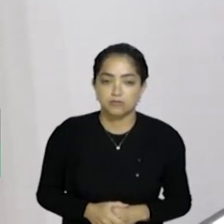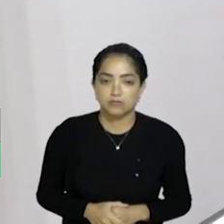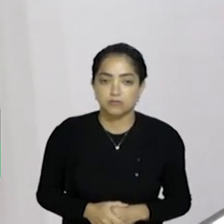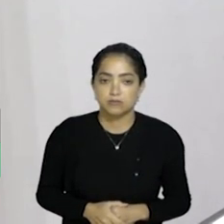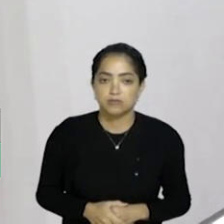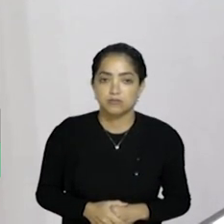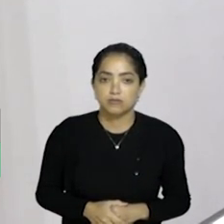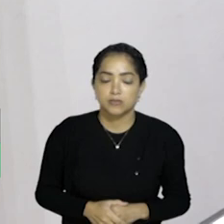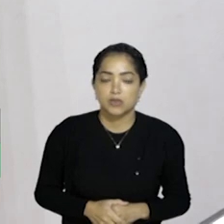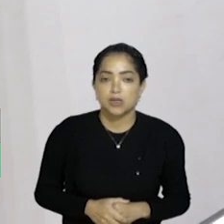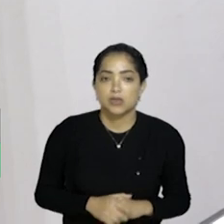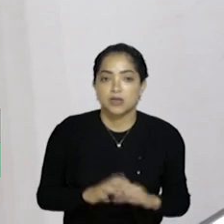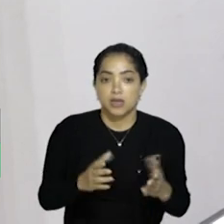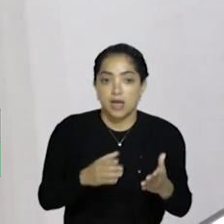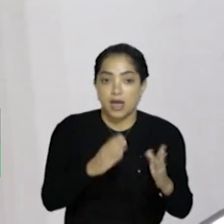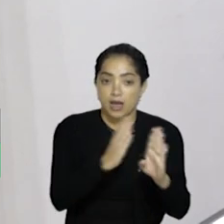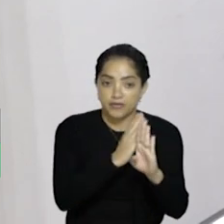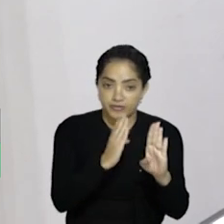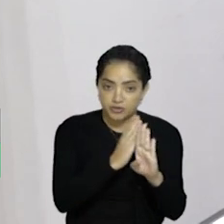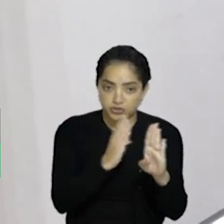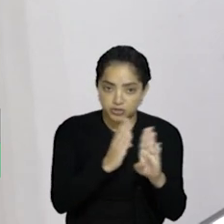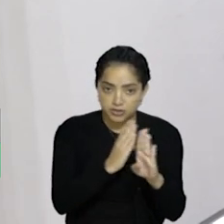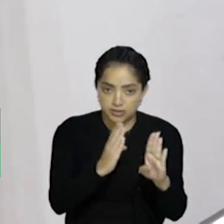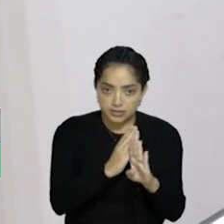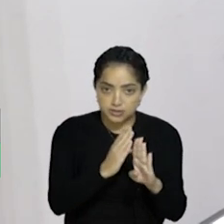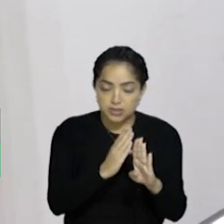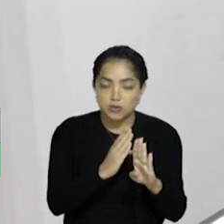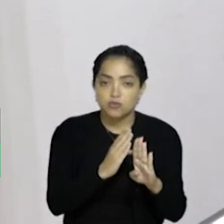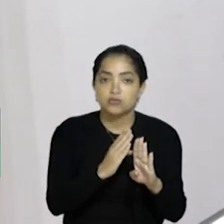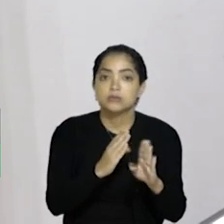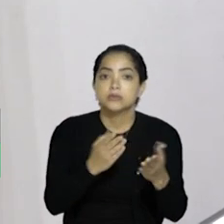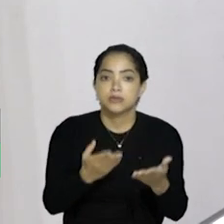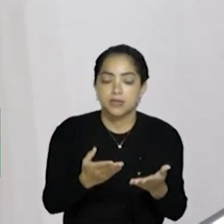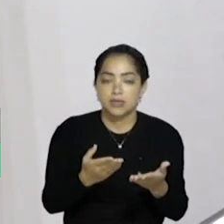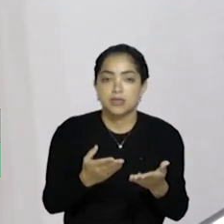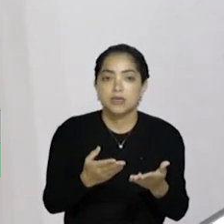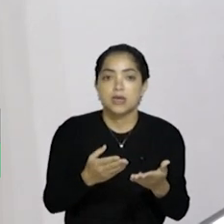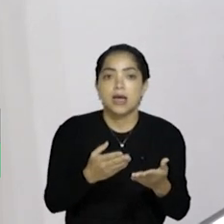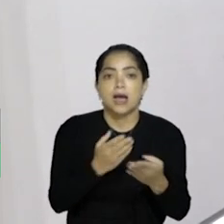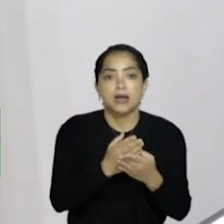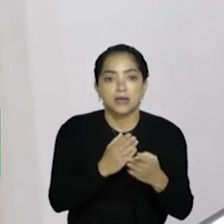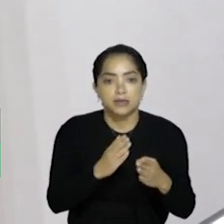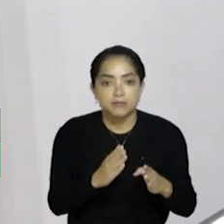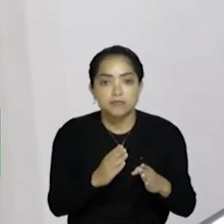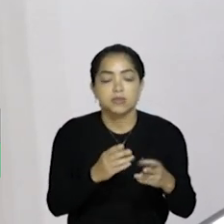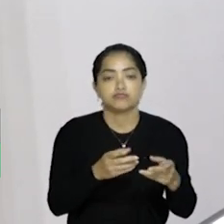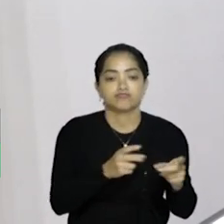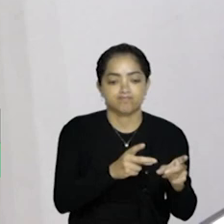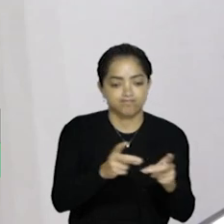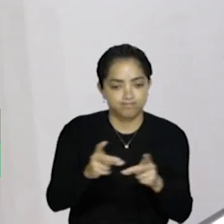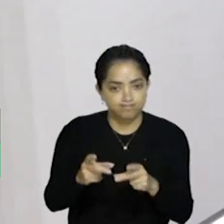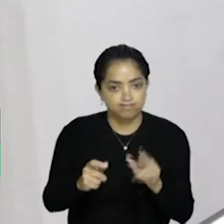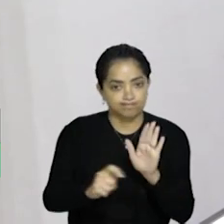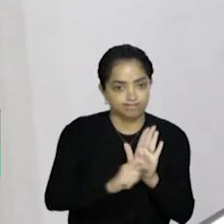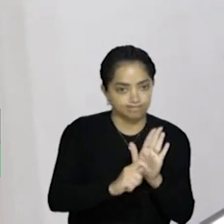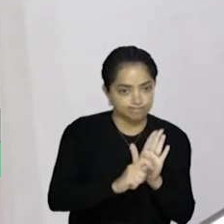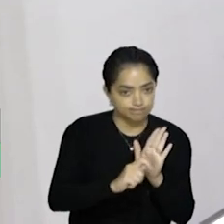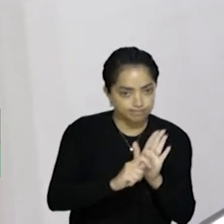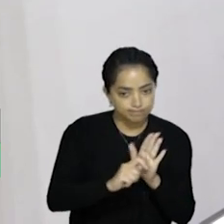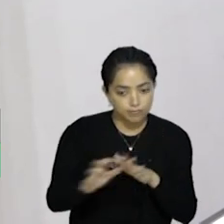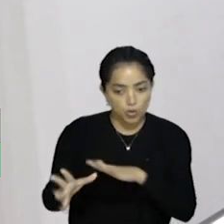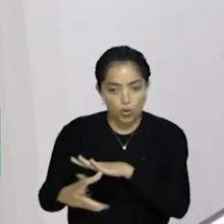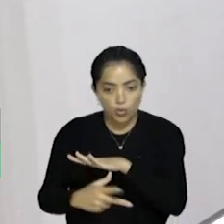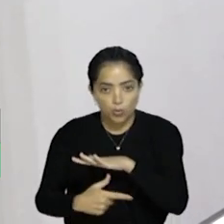a operação virou a reprimir o tráfico de drogas a lavagem de dinheiro praticado por